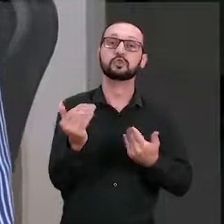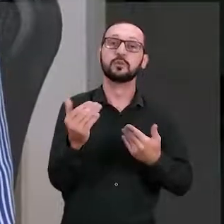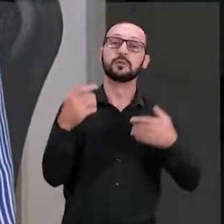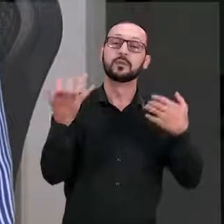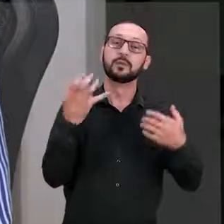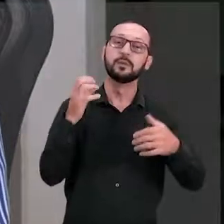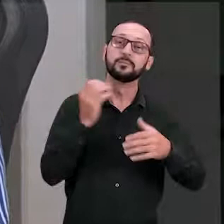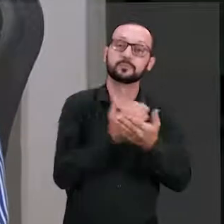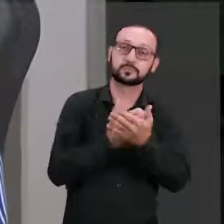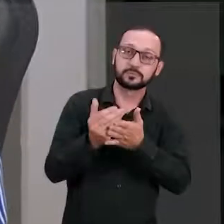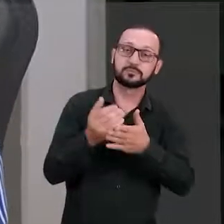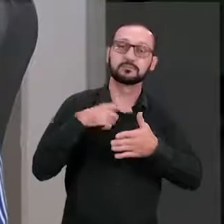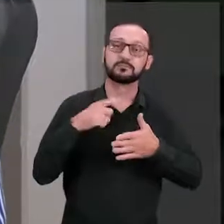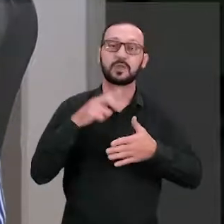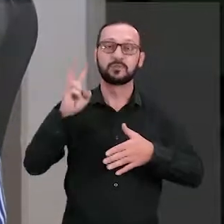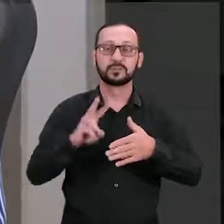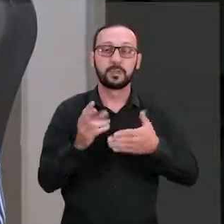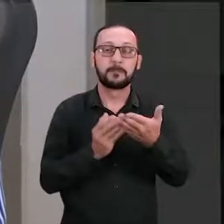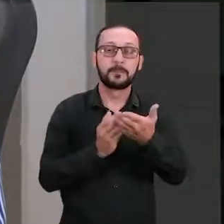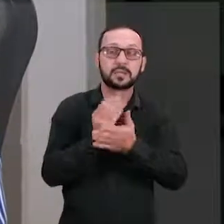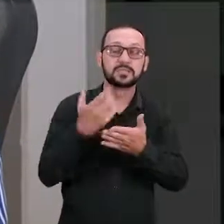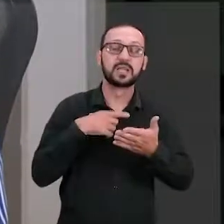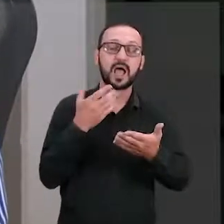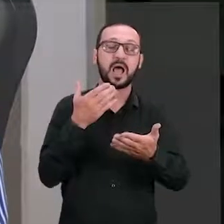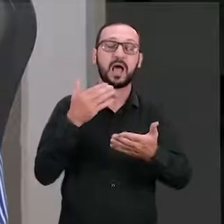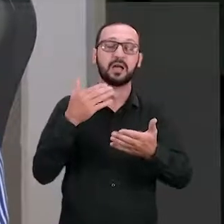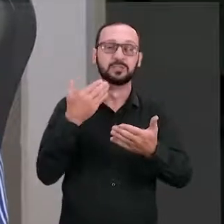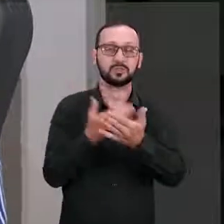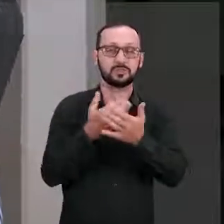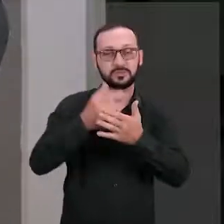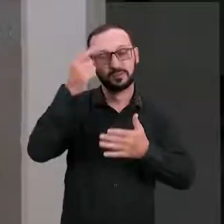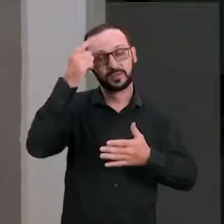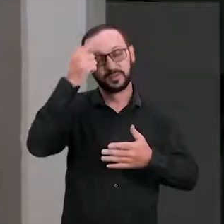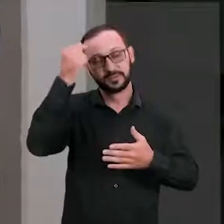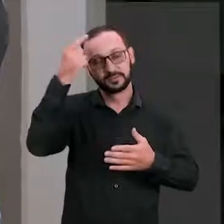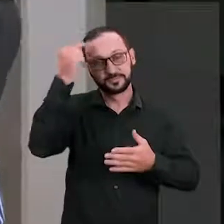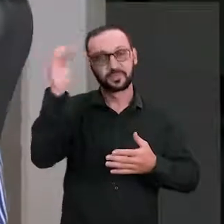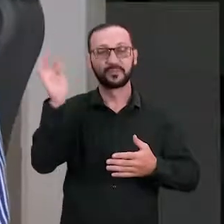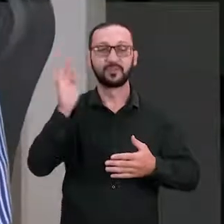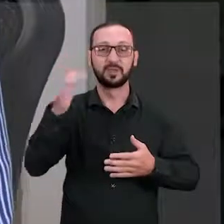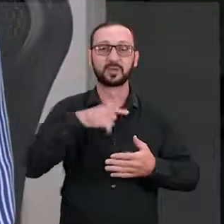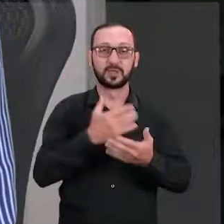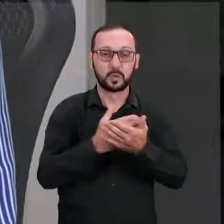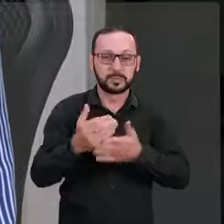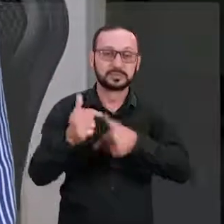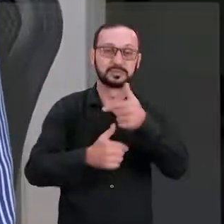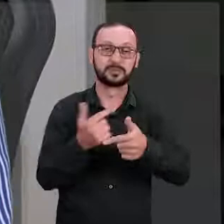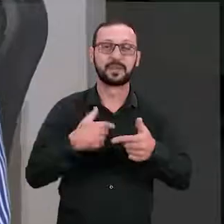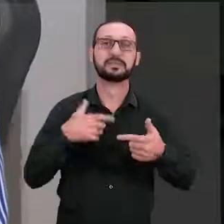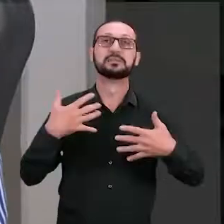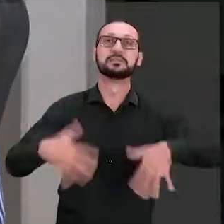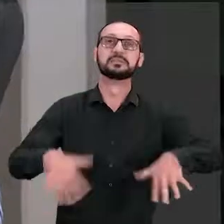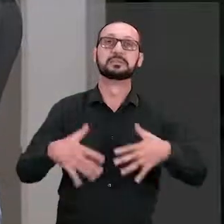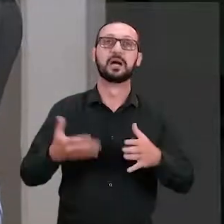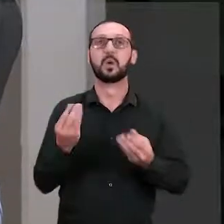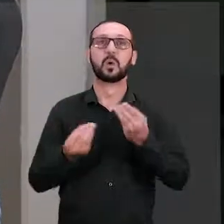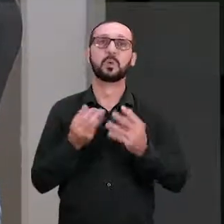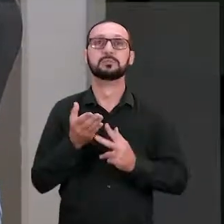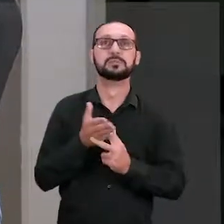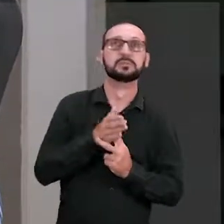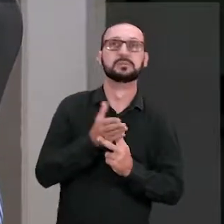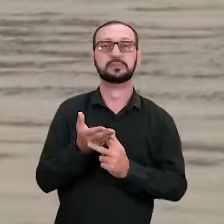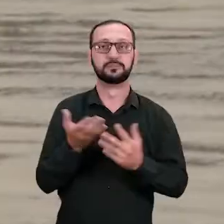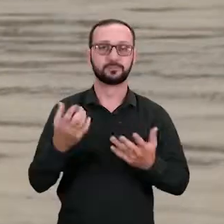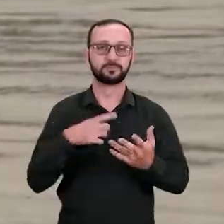que conseguir uma profissão, entrar no mercado de trabalho, também tem um alto índice dessas doenças. E aí chegamos na